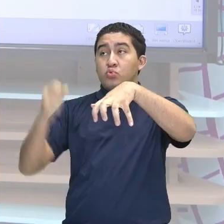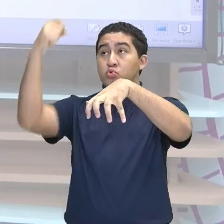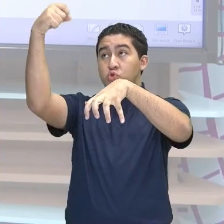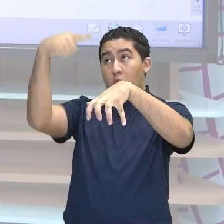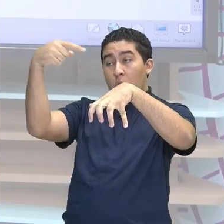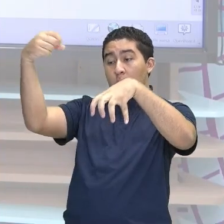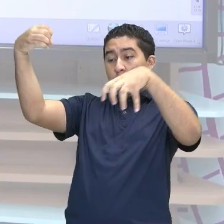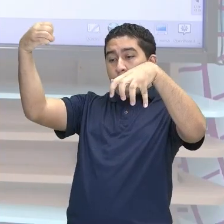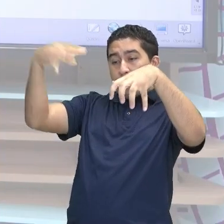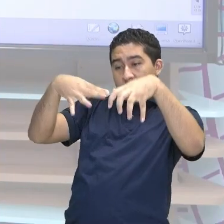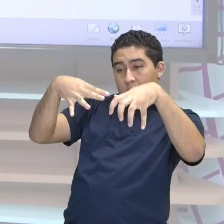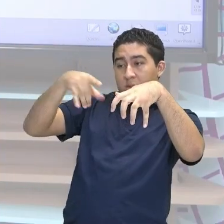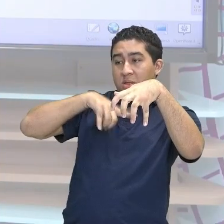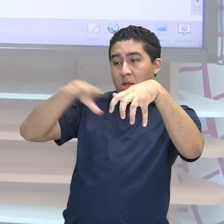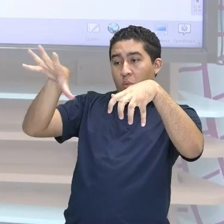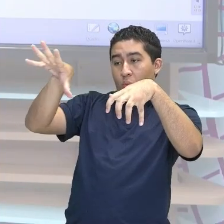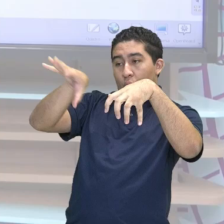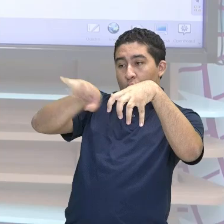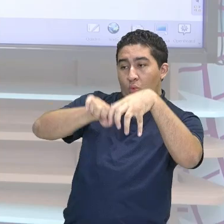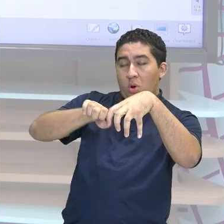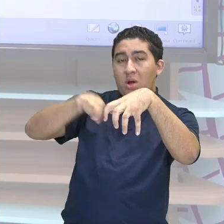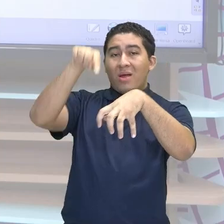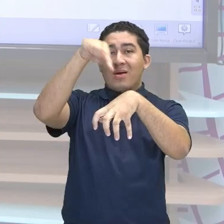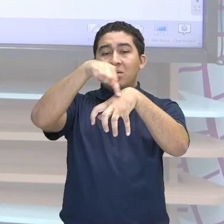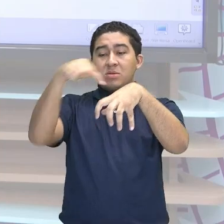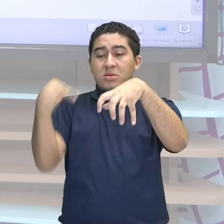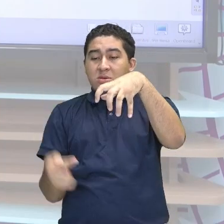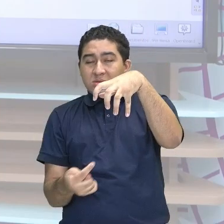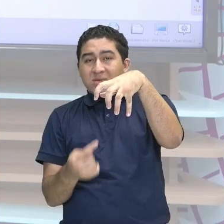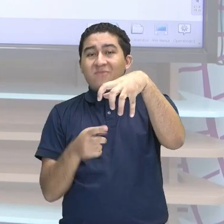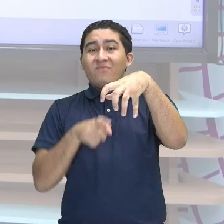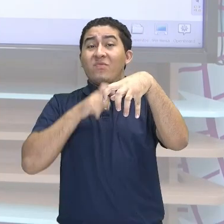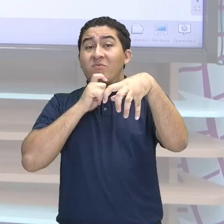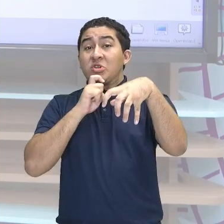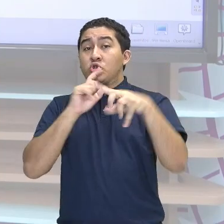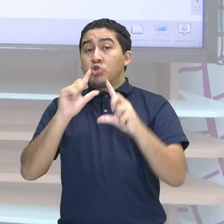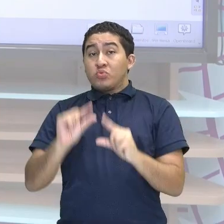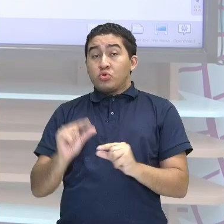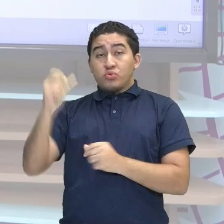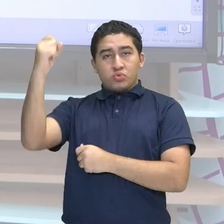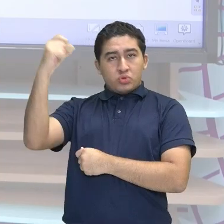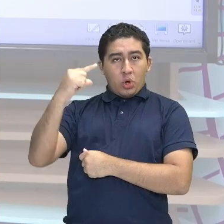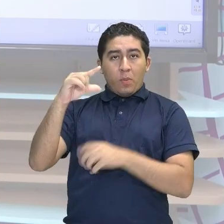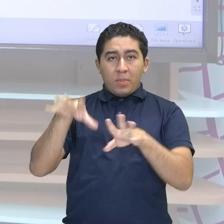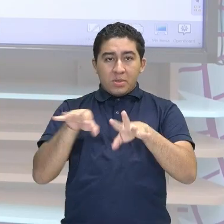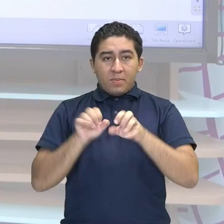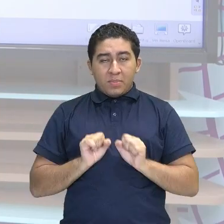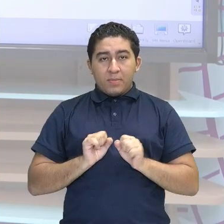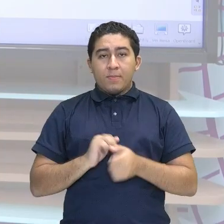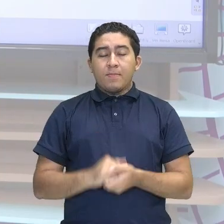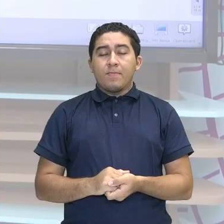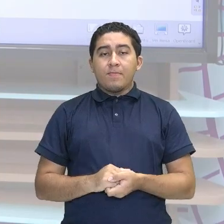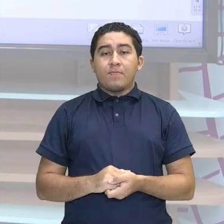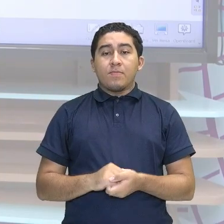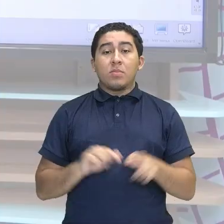mais ao extremo, seja norte ou a sul, elas vão diminuindo, tá bom? E os meridianos, eles vão definir ali